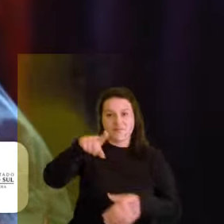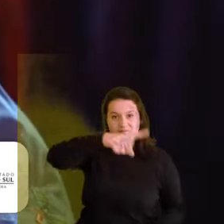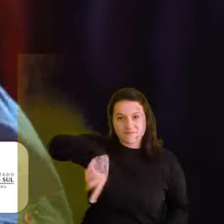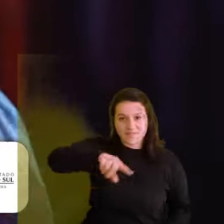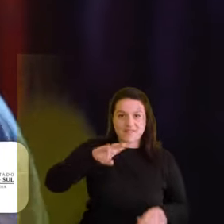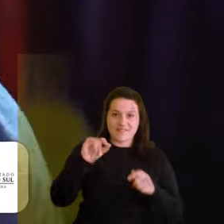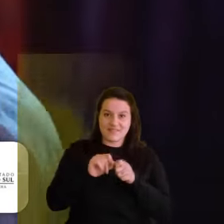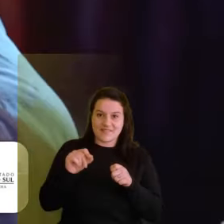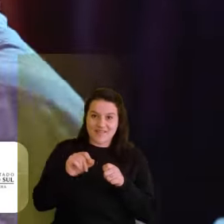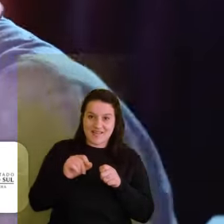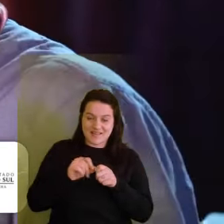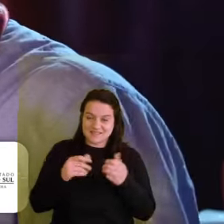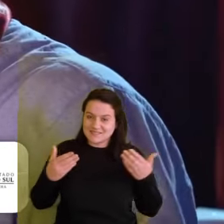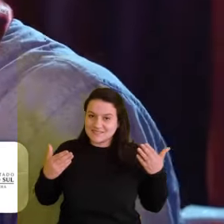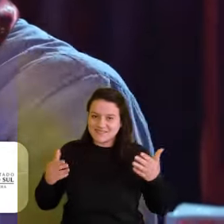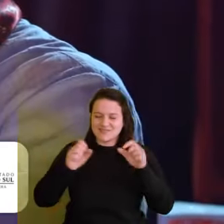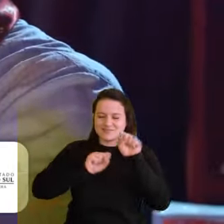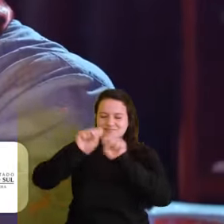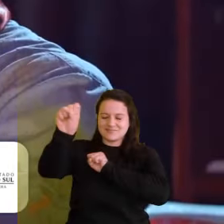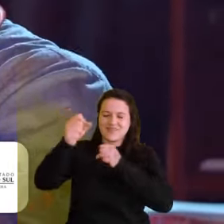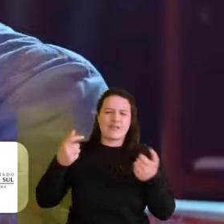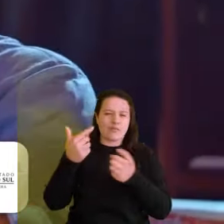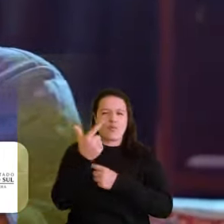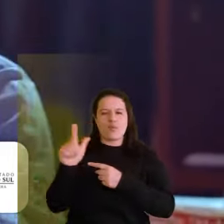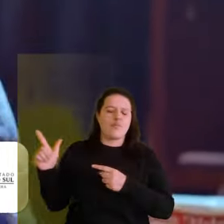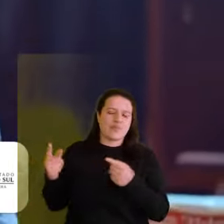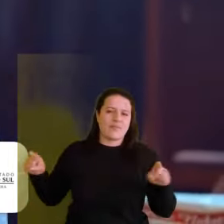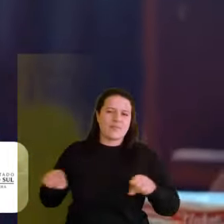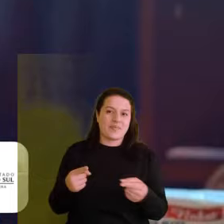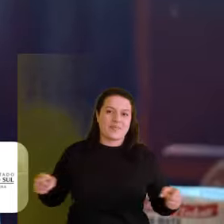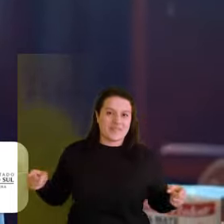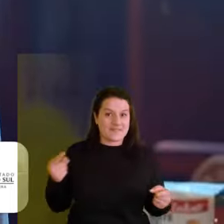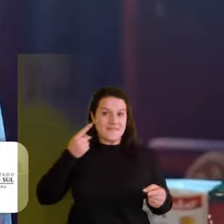um sucesso como tantas outras do Bordoneio. Sábado que vem,